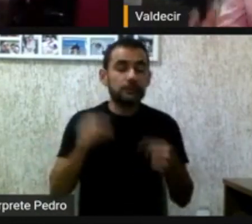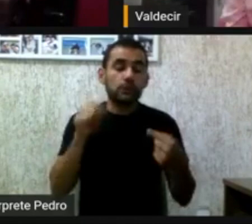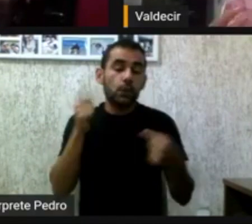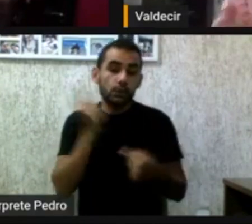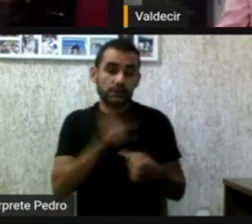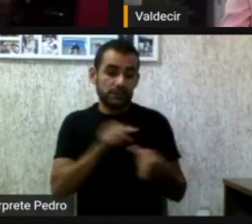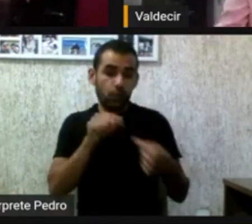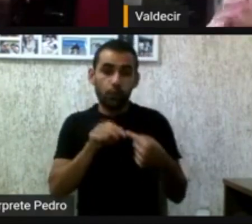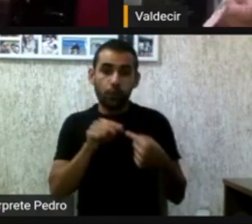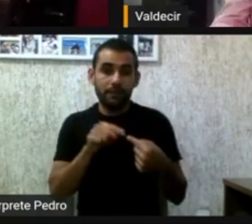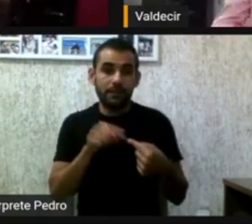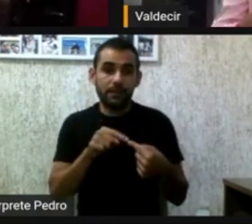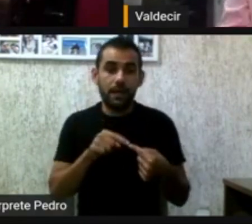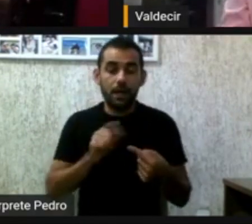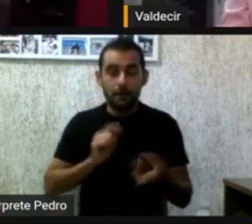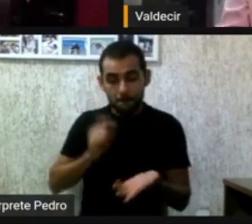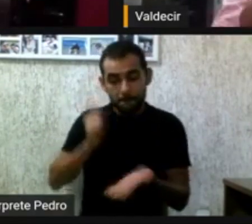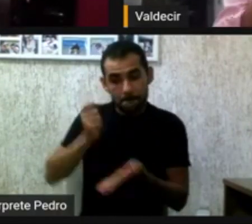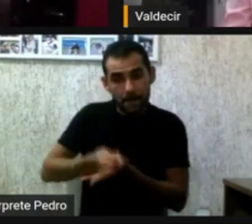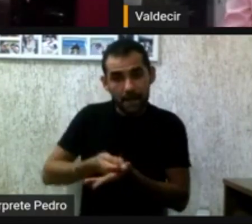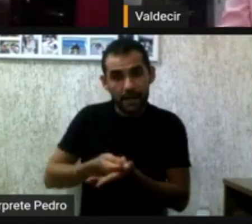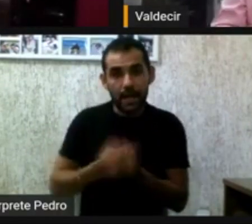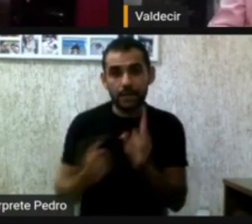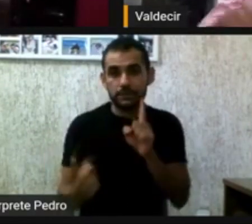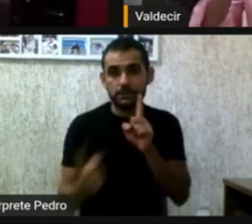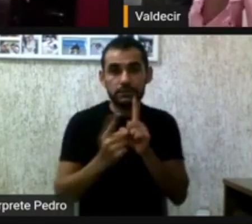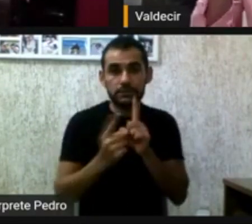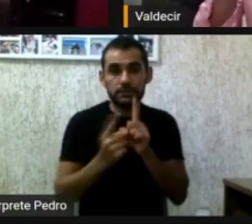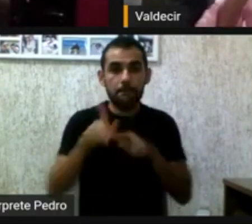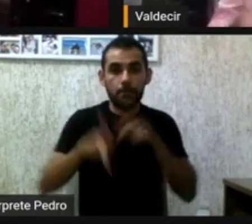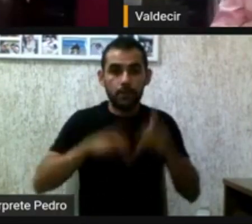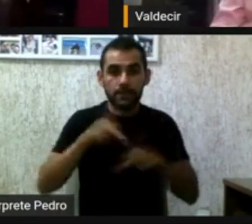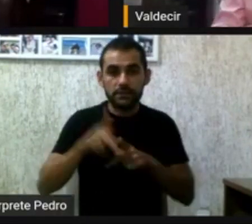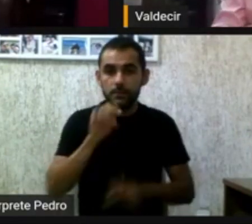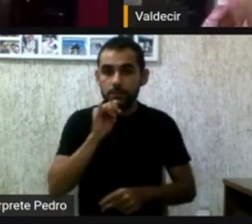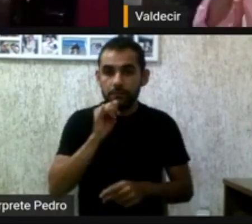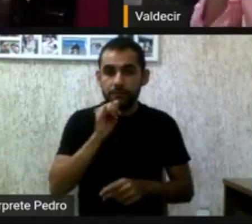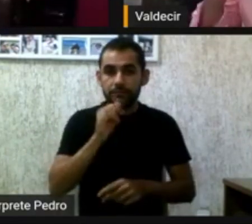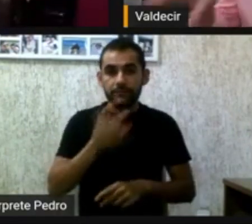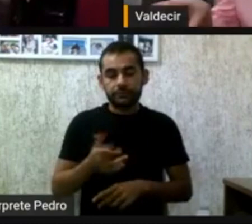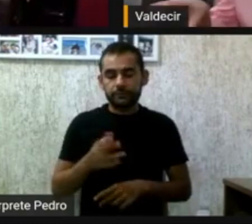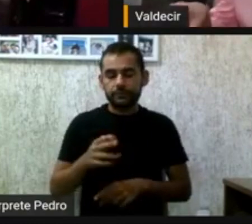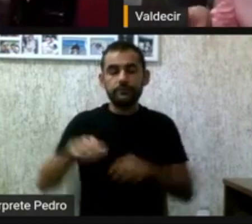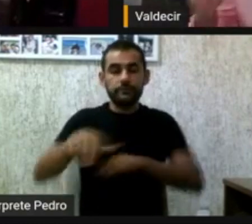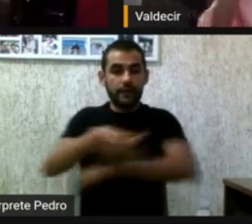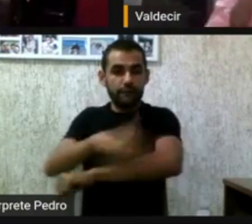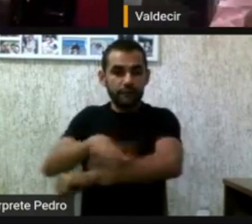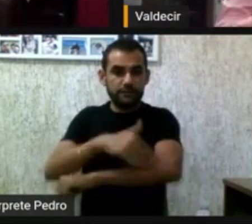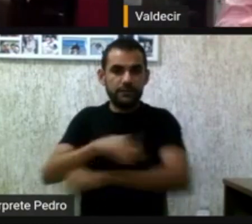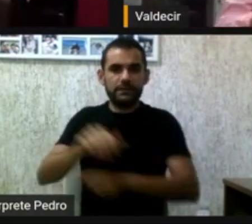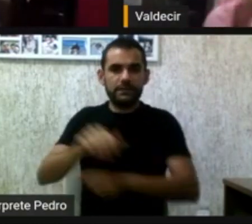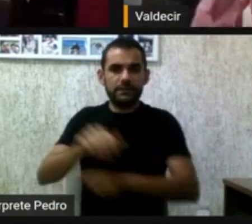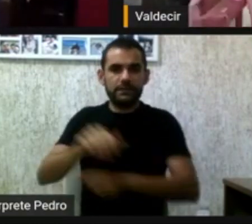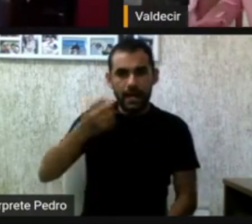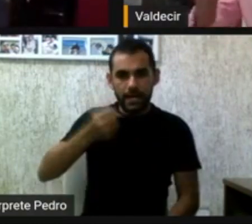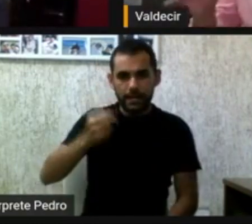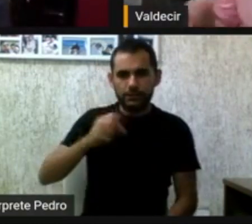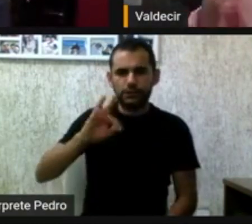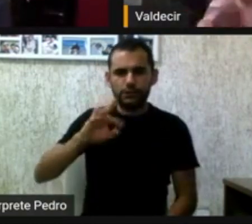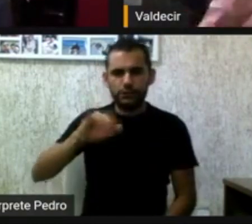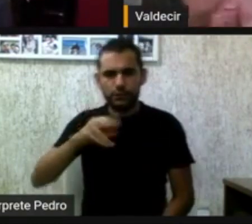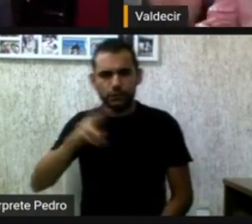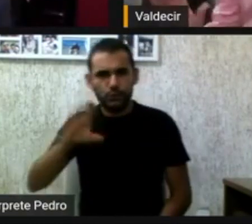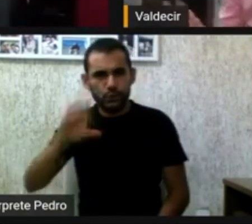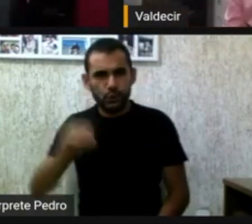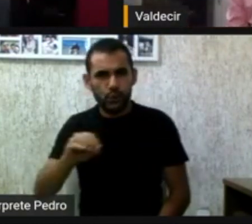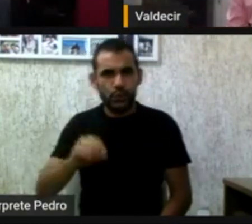tenha condições de pagar para estar atendendo a população. Se não, eu vou colocar uma mesinha na Avenida, uma mesinha na Lei de Castro, uma mesinha no Tijuco, uma mesinha no